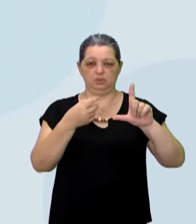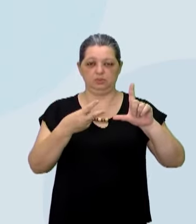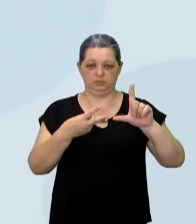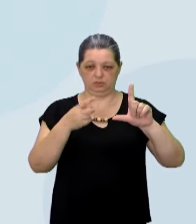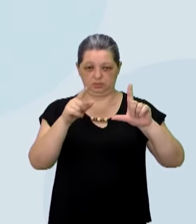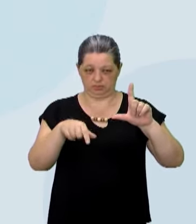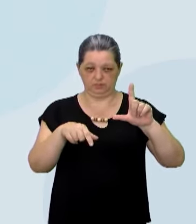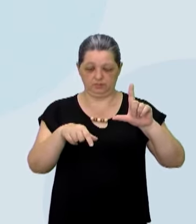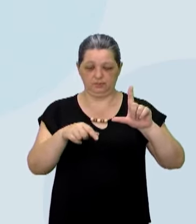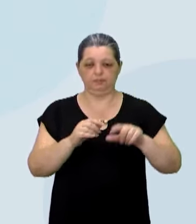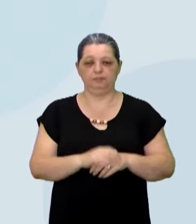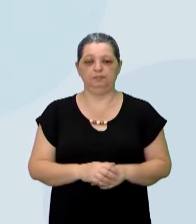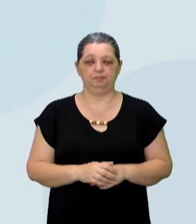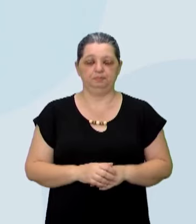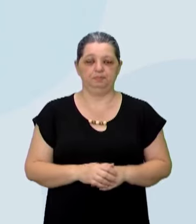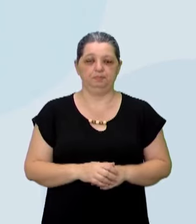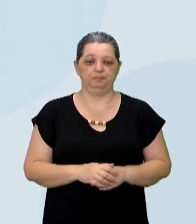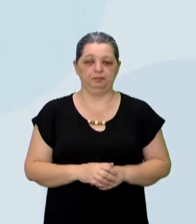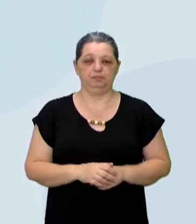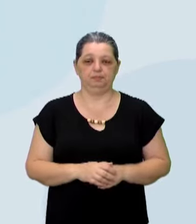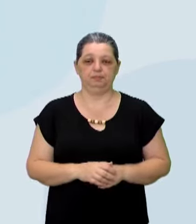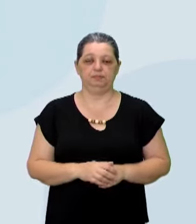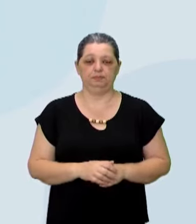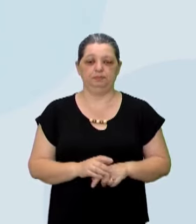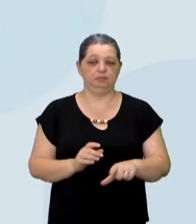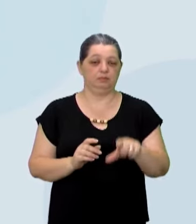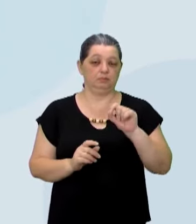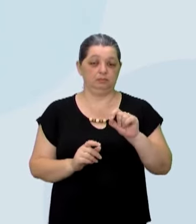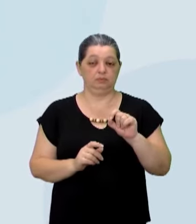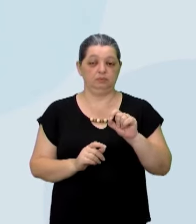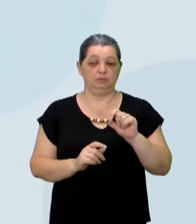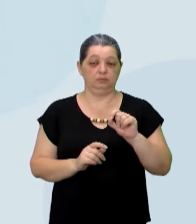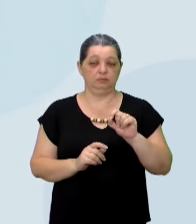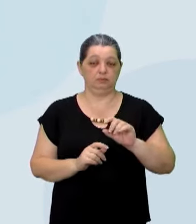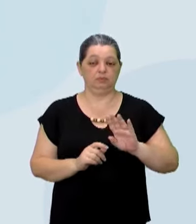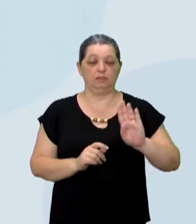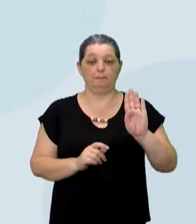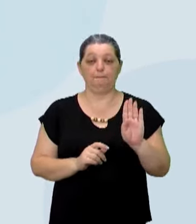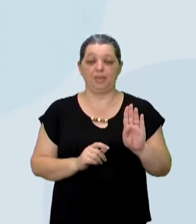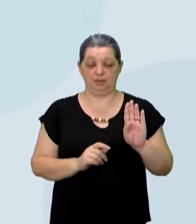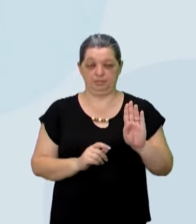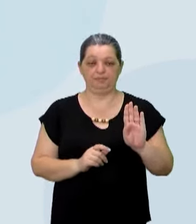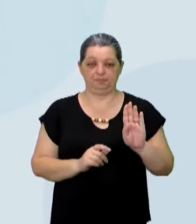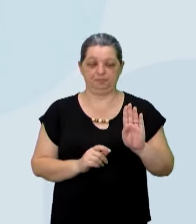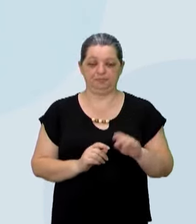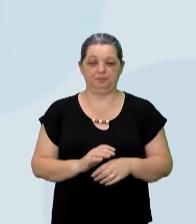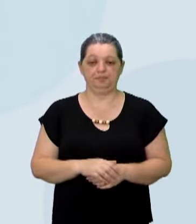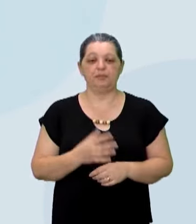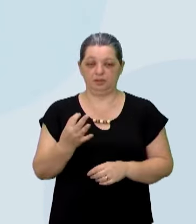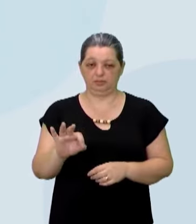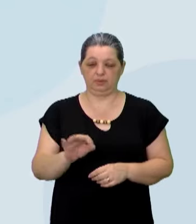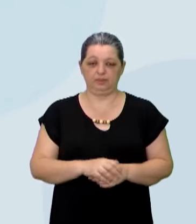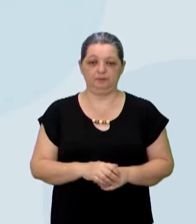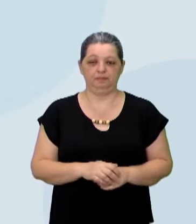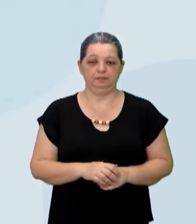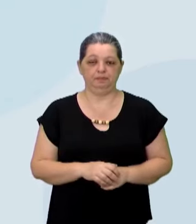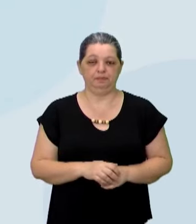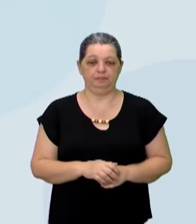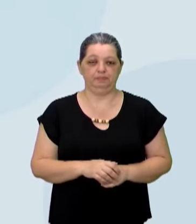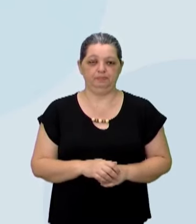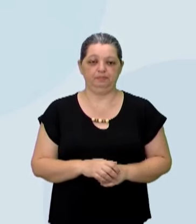É isso aí, muito bom, bem? legal. Então, a nossa alternativa é o É a alternativa B de bola. B de bola. Muito bom. Deixa eu apagar aqui e